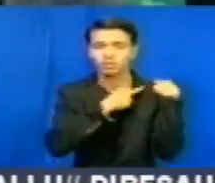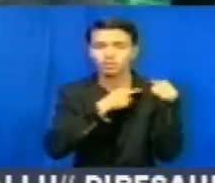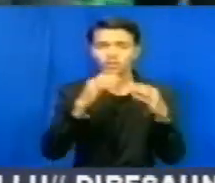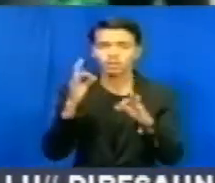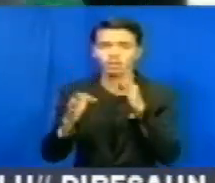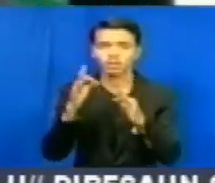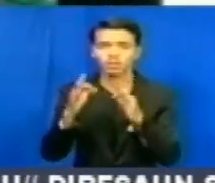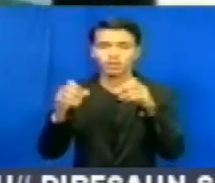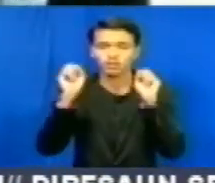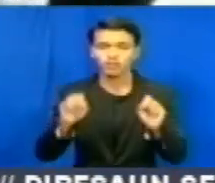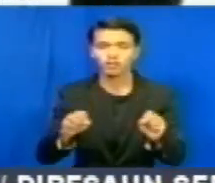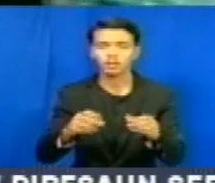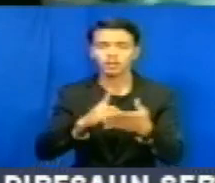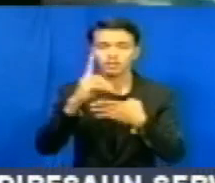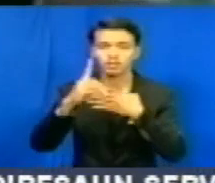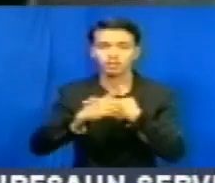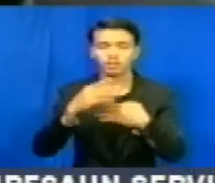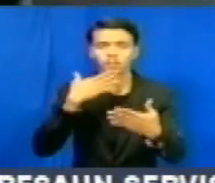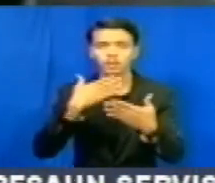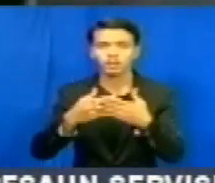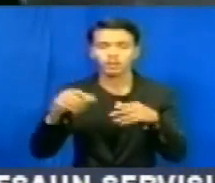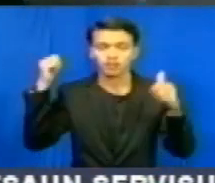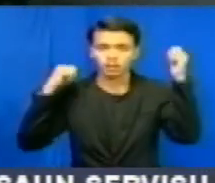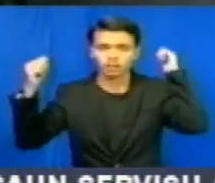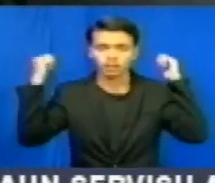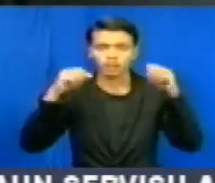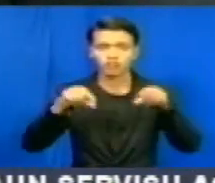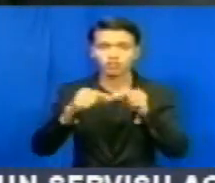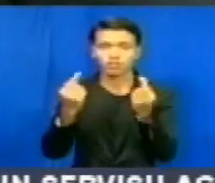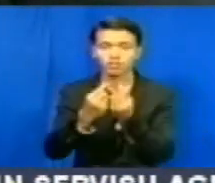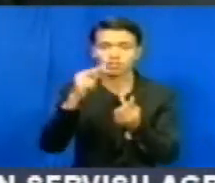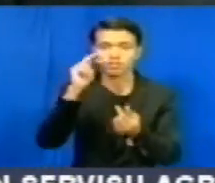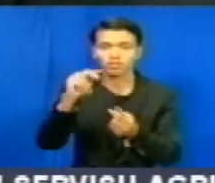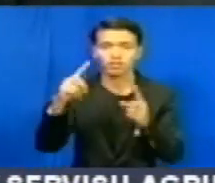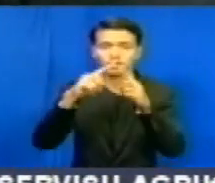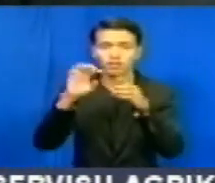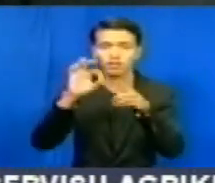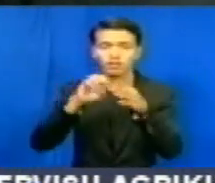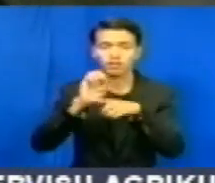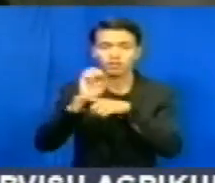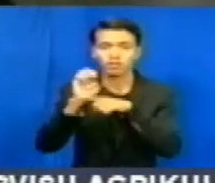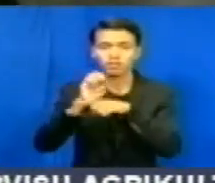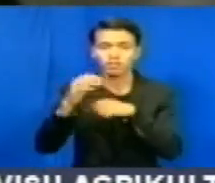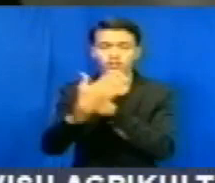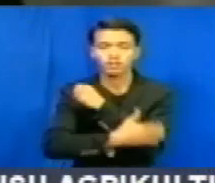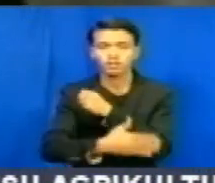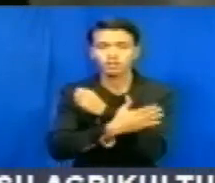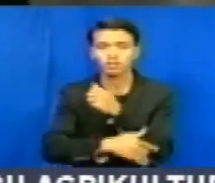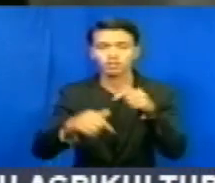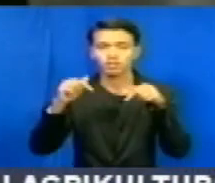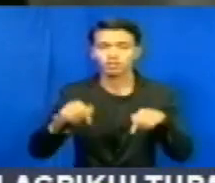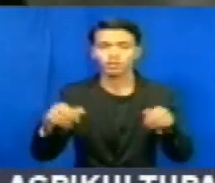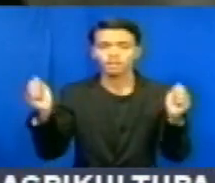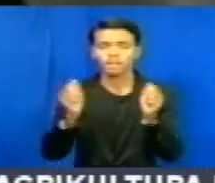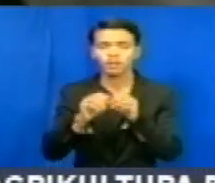ne bele desenvolve di aklutan aktividades grupo nian ba sustentabilidade ekonomia rai laran. Ho lançamento